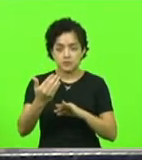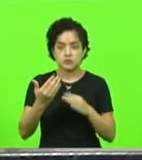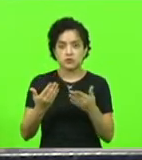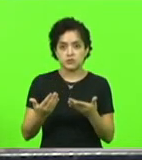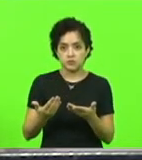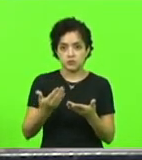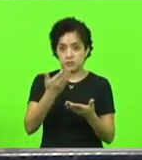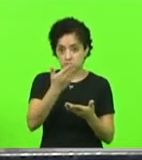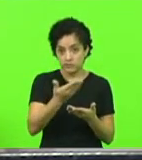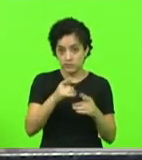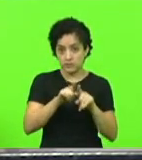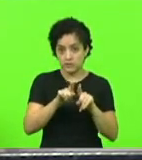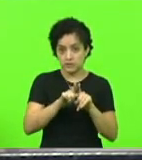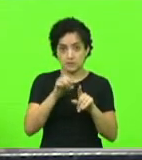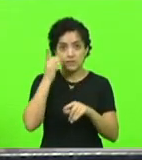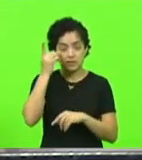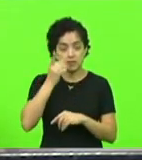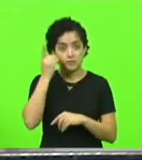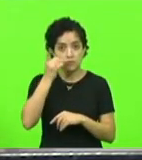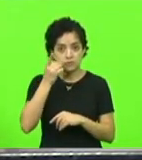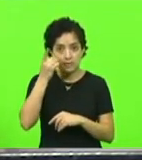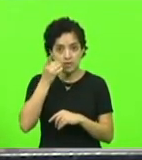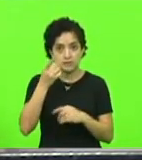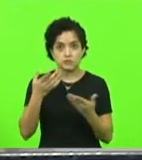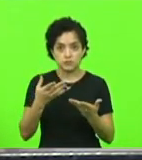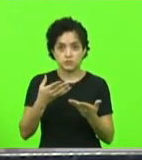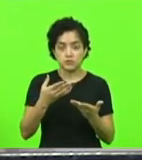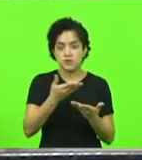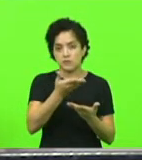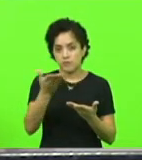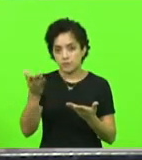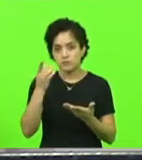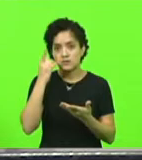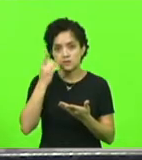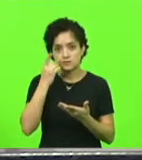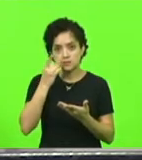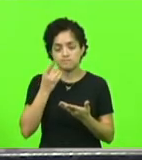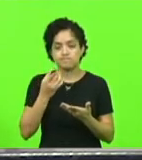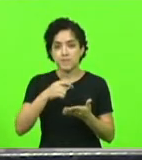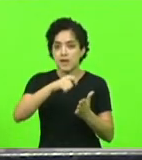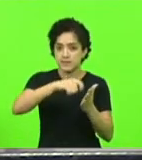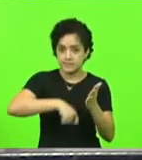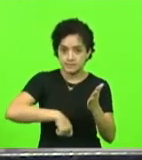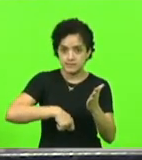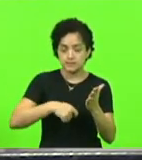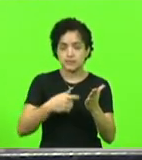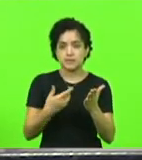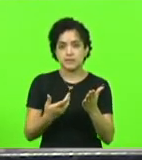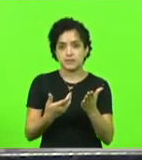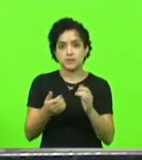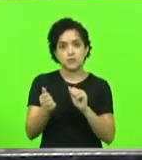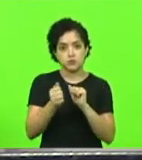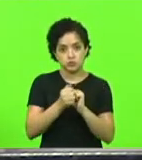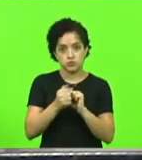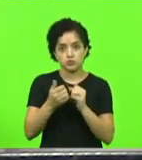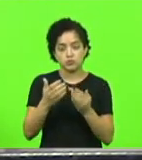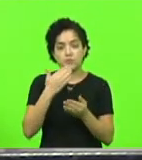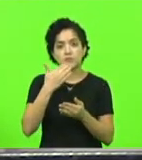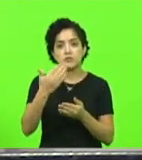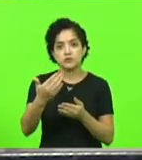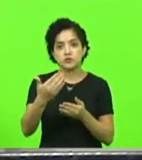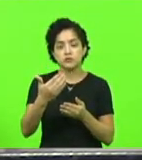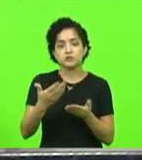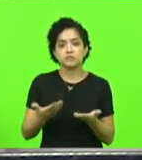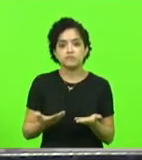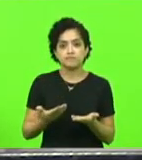Vossa Excelência e que os demais colegas também assinem conosco, solicitando ao governo